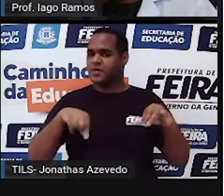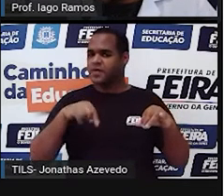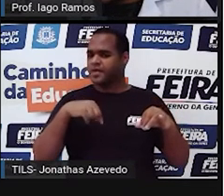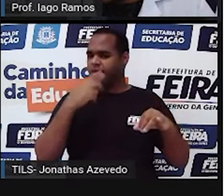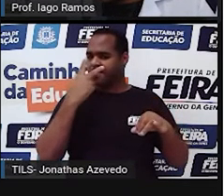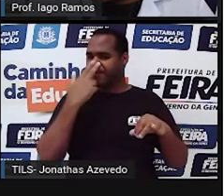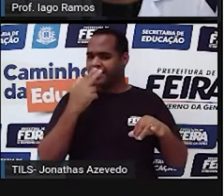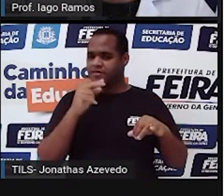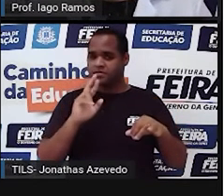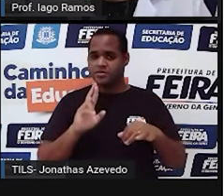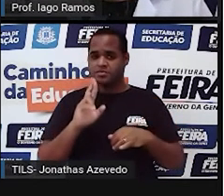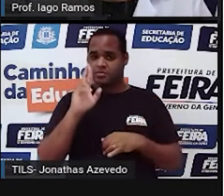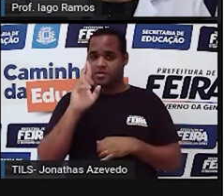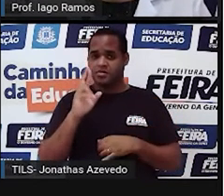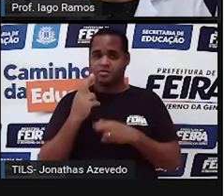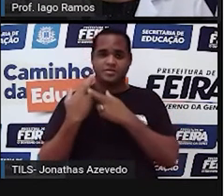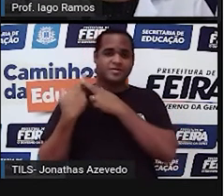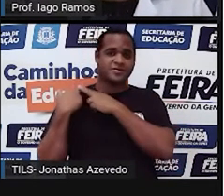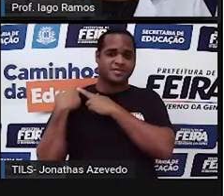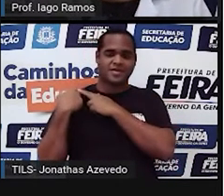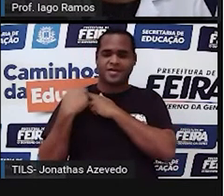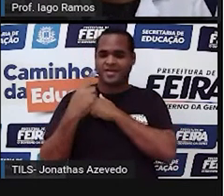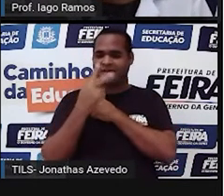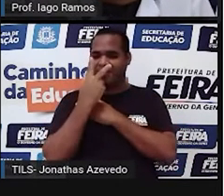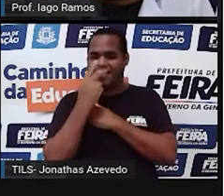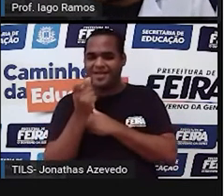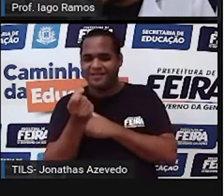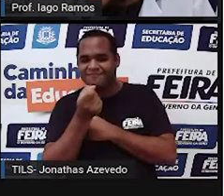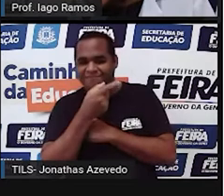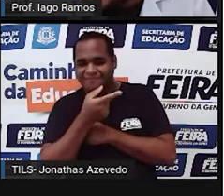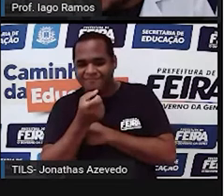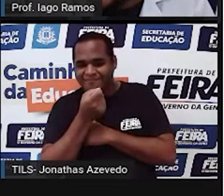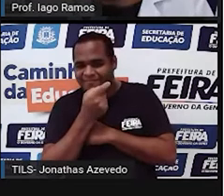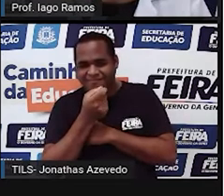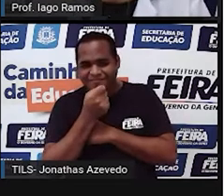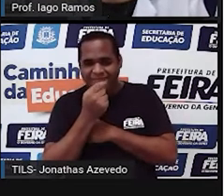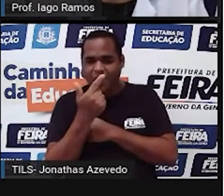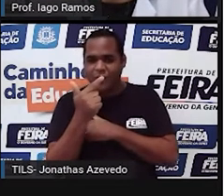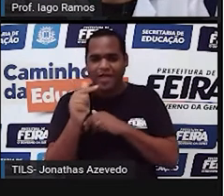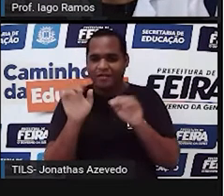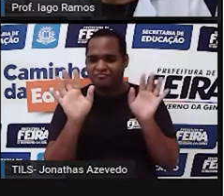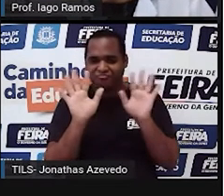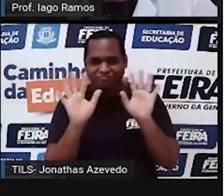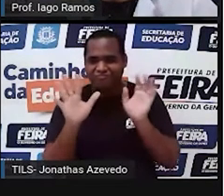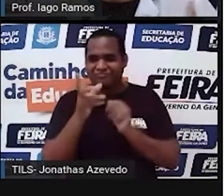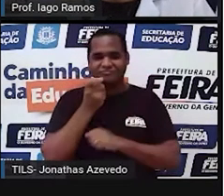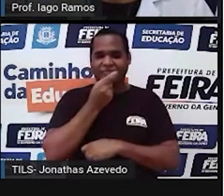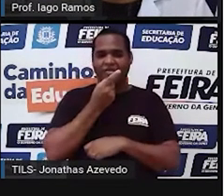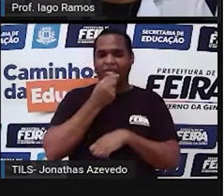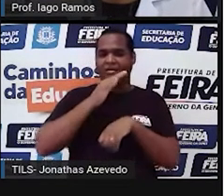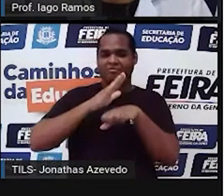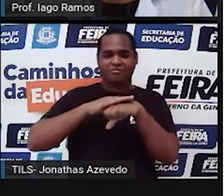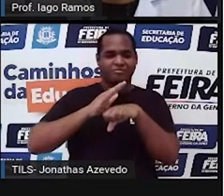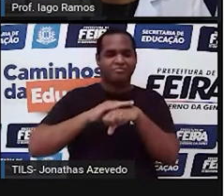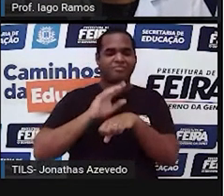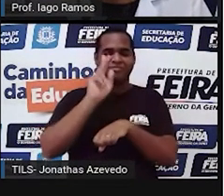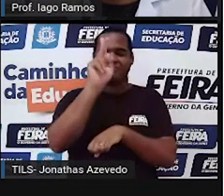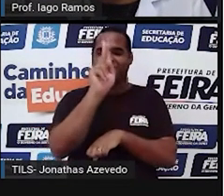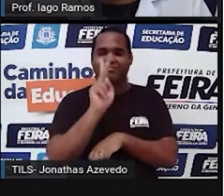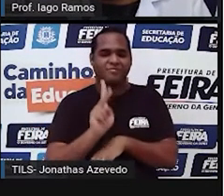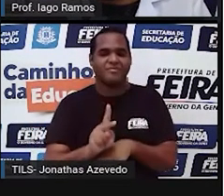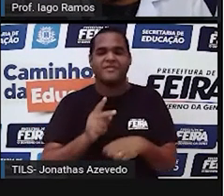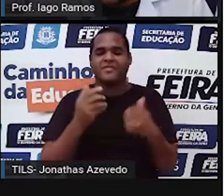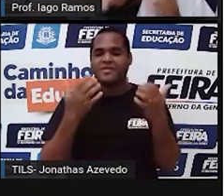nos responsabilizamos, né? Caso você não ache graça, certo? No que a gente vai trazer para